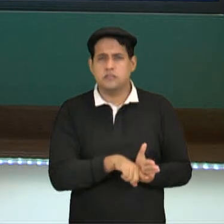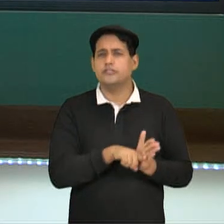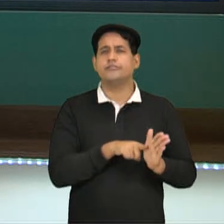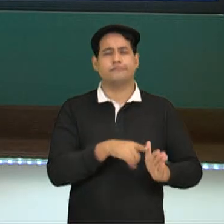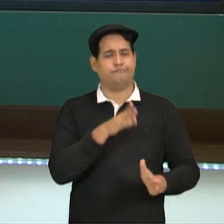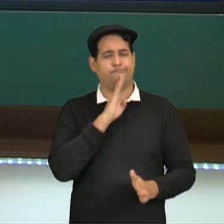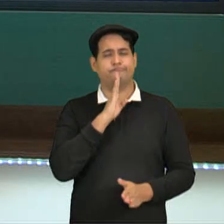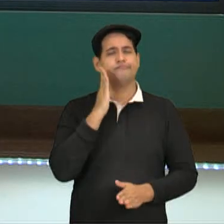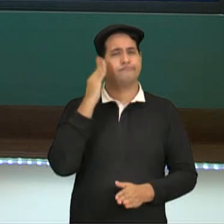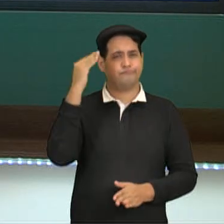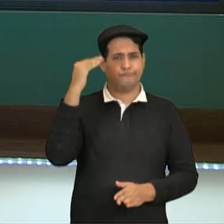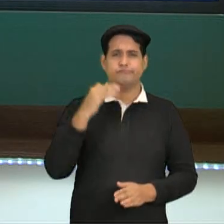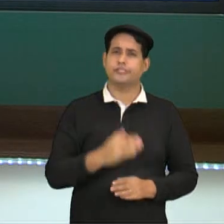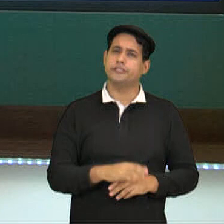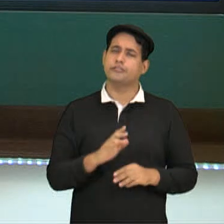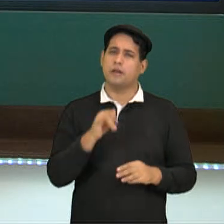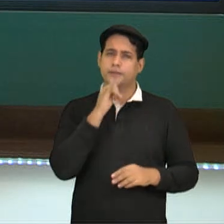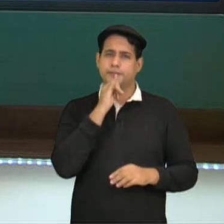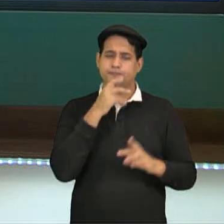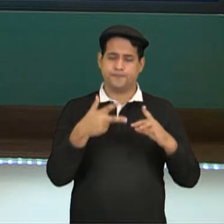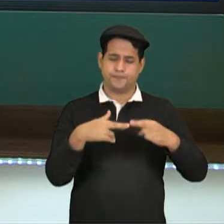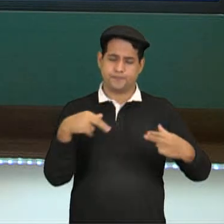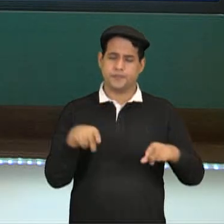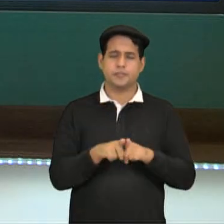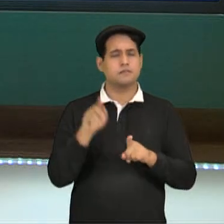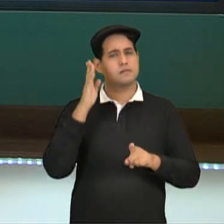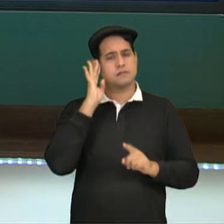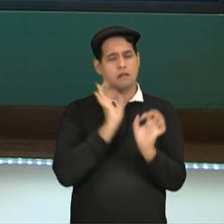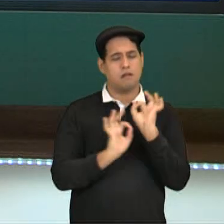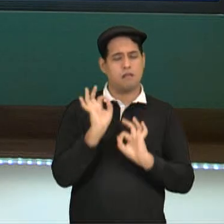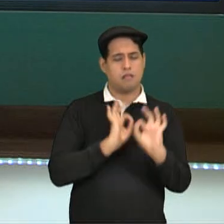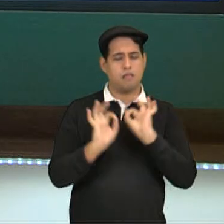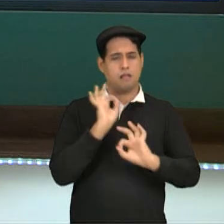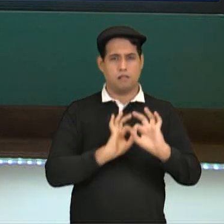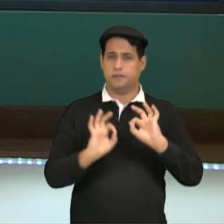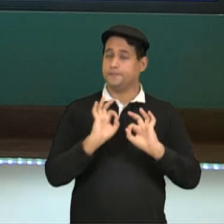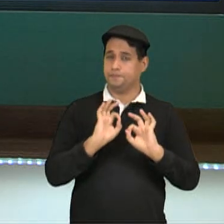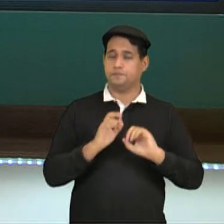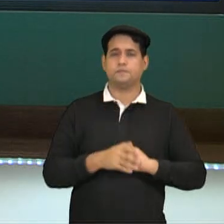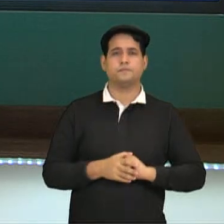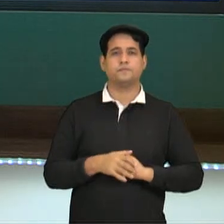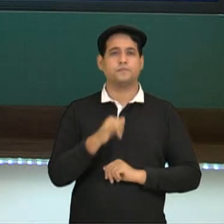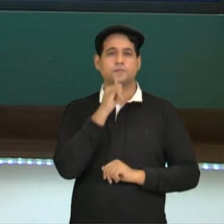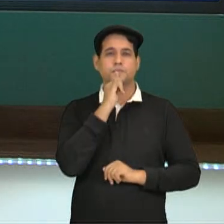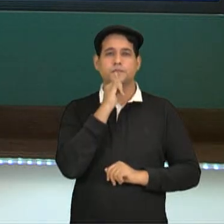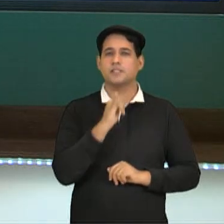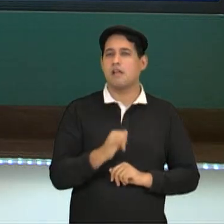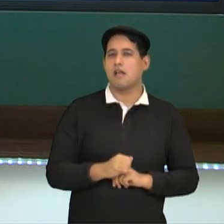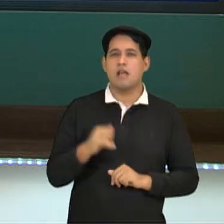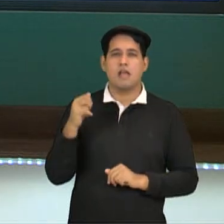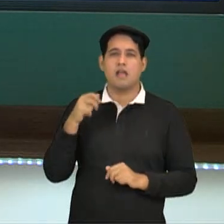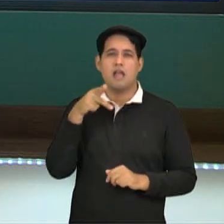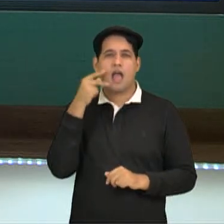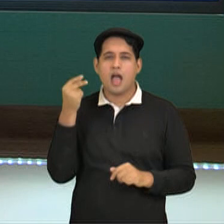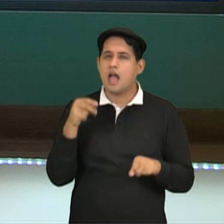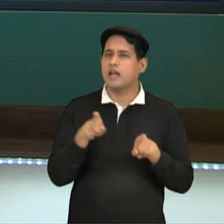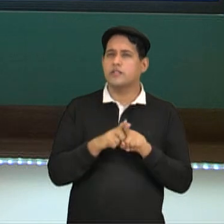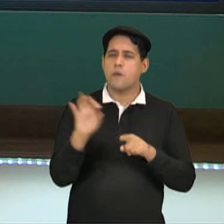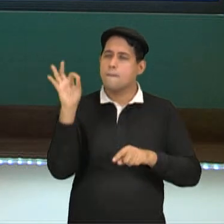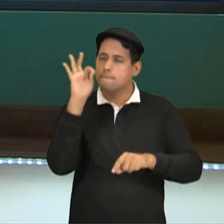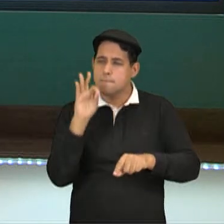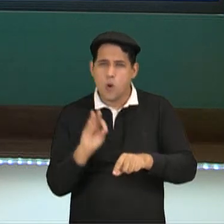já conhecem a genética, já sabem manipular eles em laboratório, como camundongos, ratos,